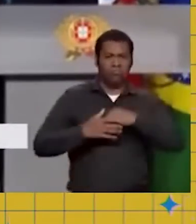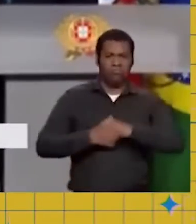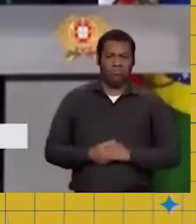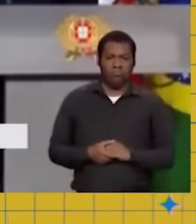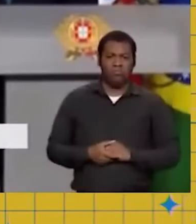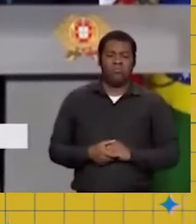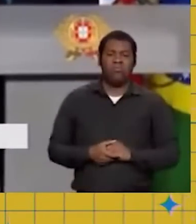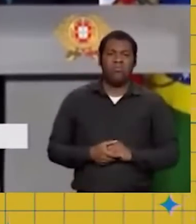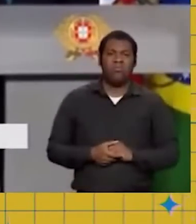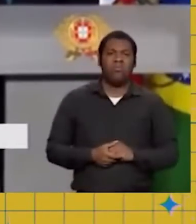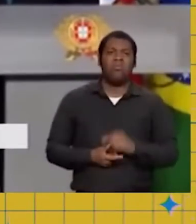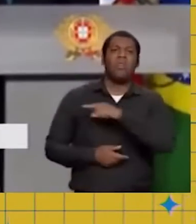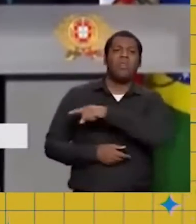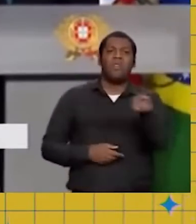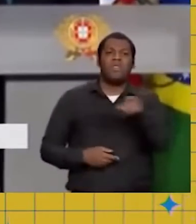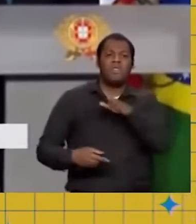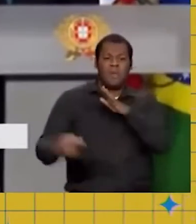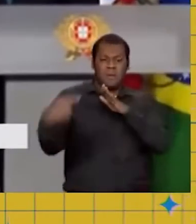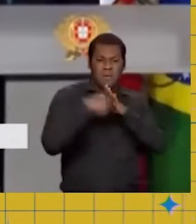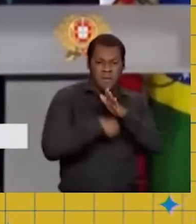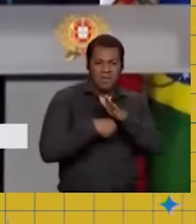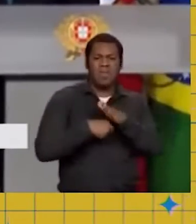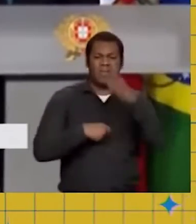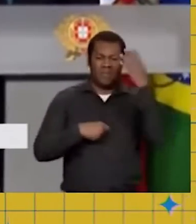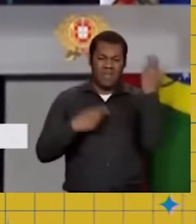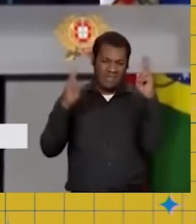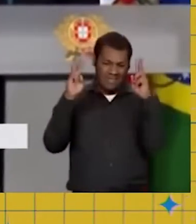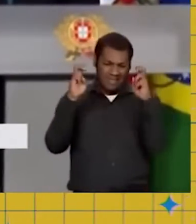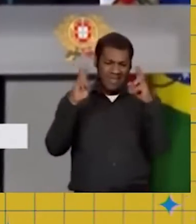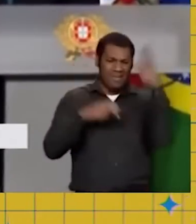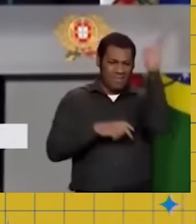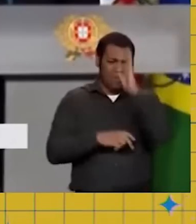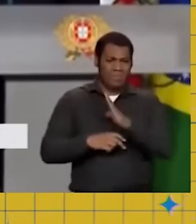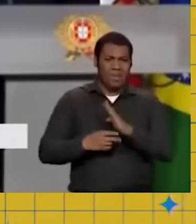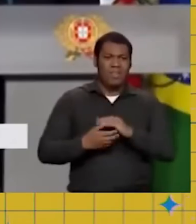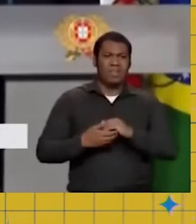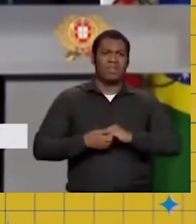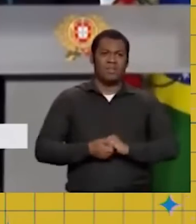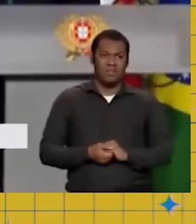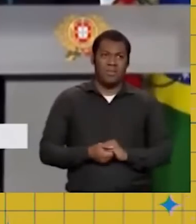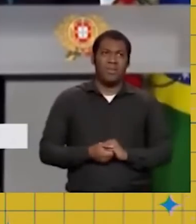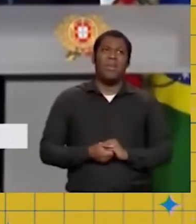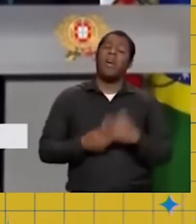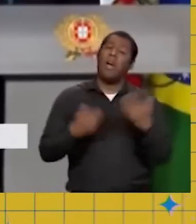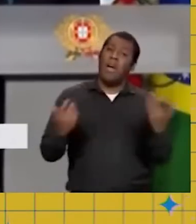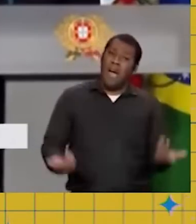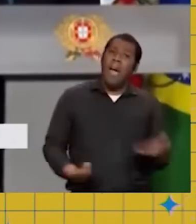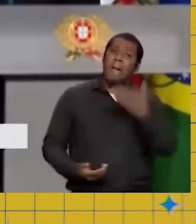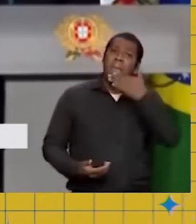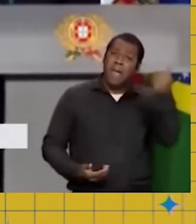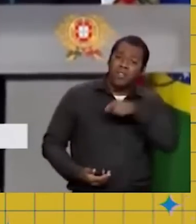Essas perguntas sobre o Brasil seriam tão boas que fossem feitas para mim quando eu voltasse ao Brasil.